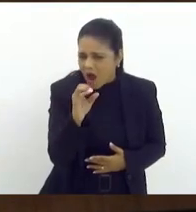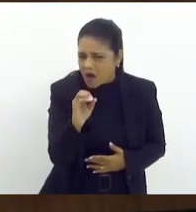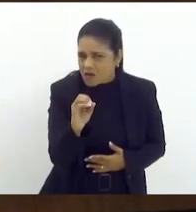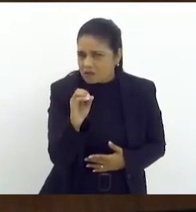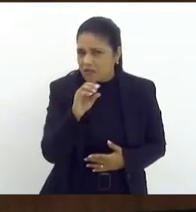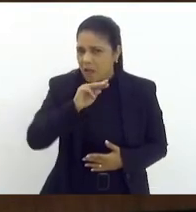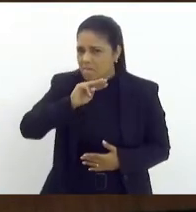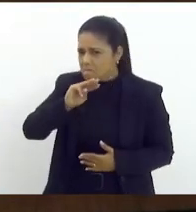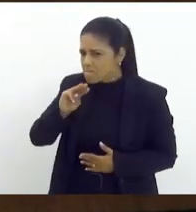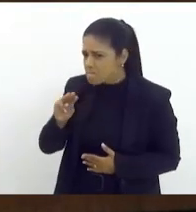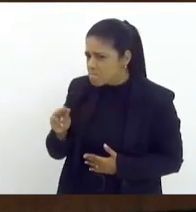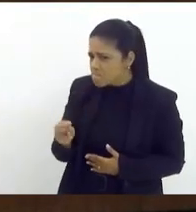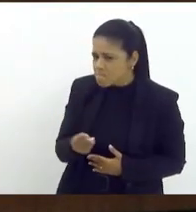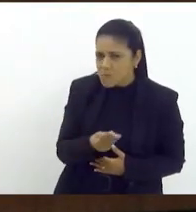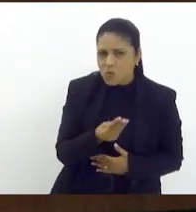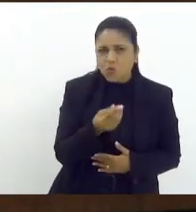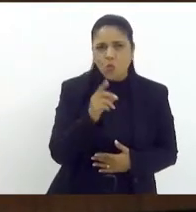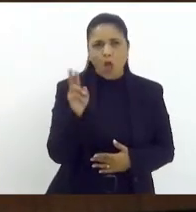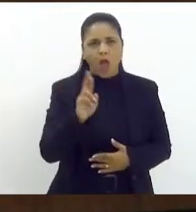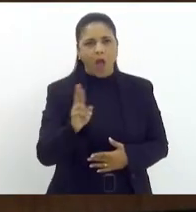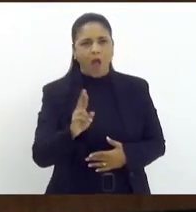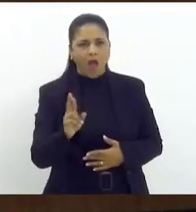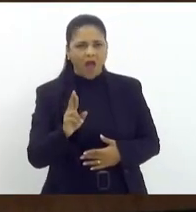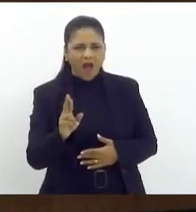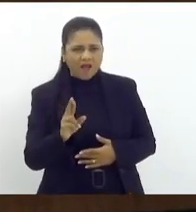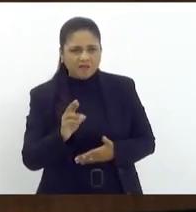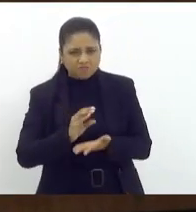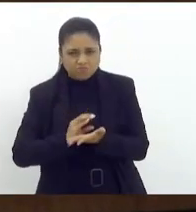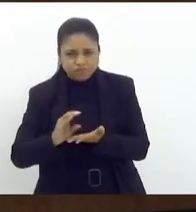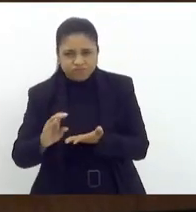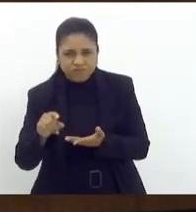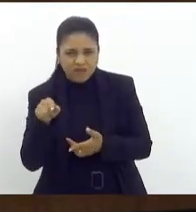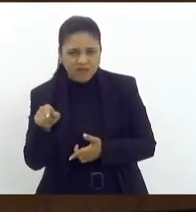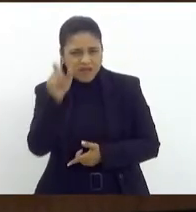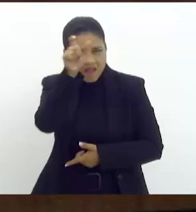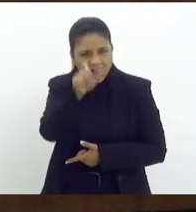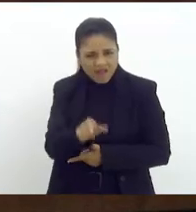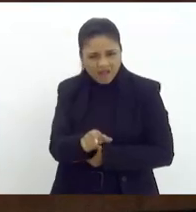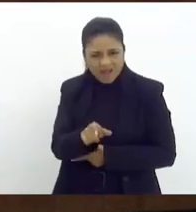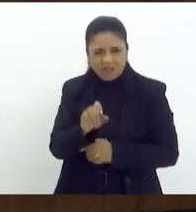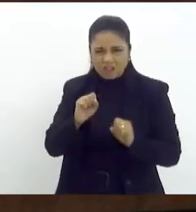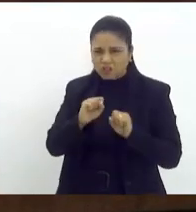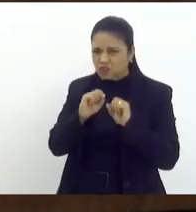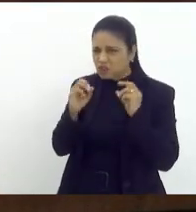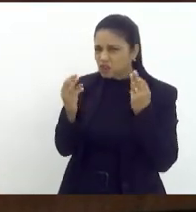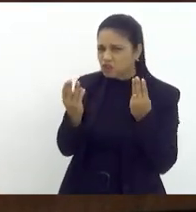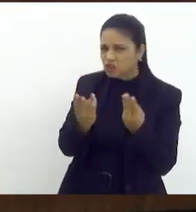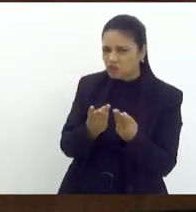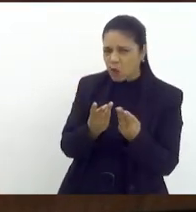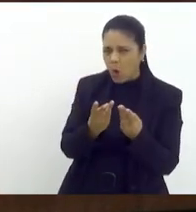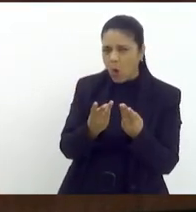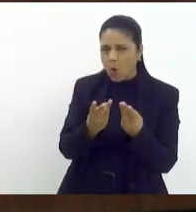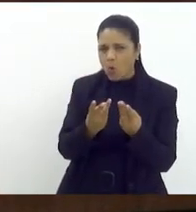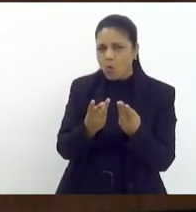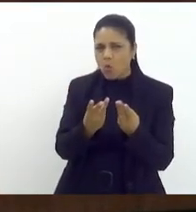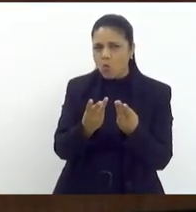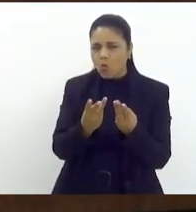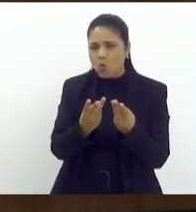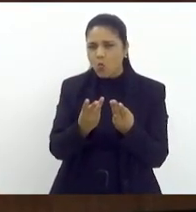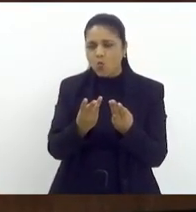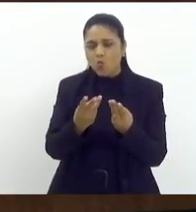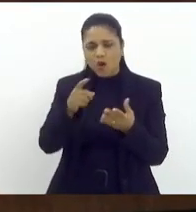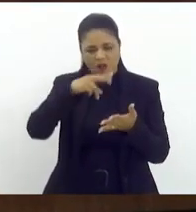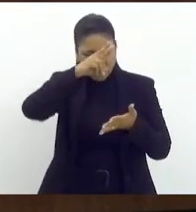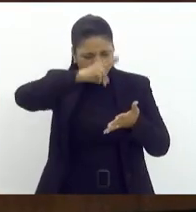um alguém que faz Apologia conforme estava a letra que ele estava aqui que ele